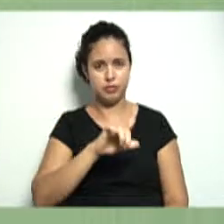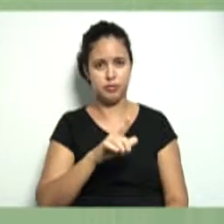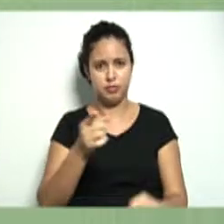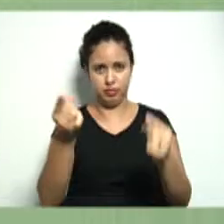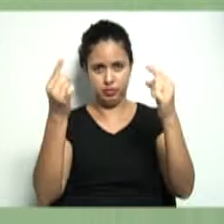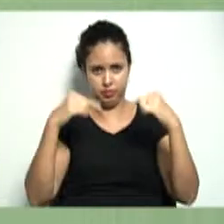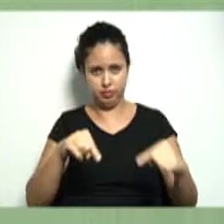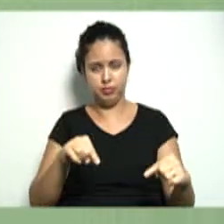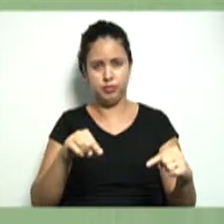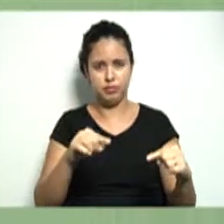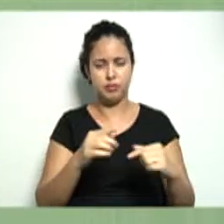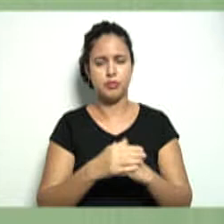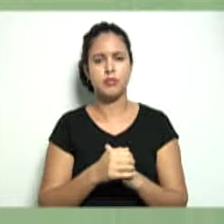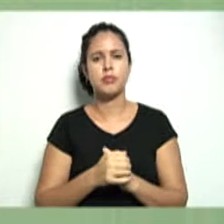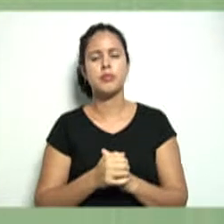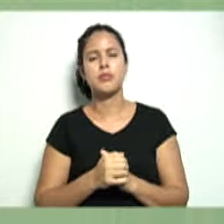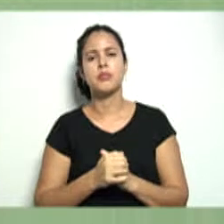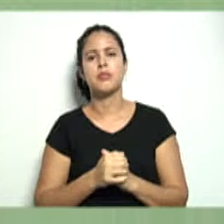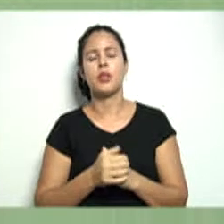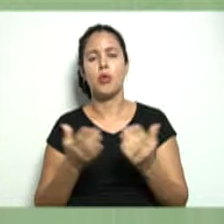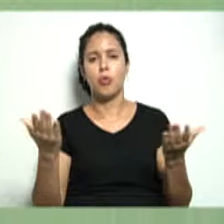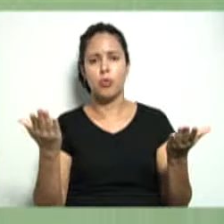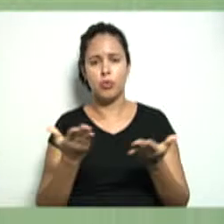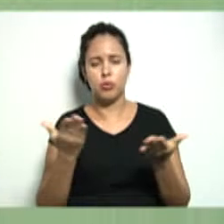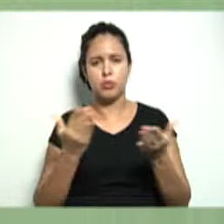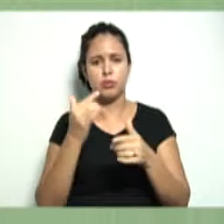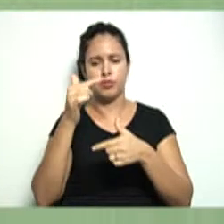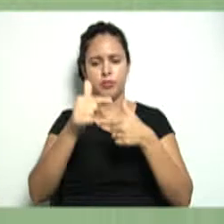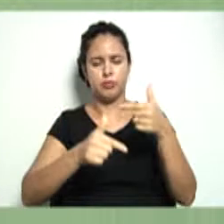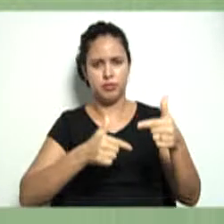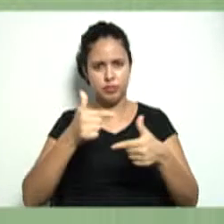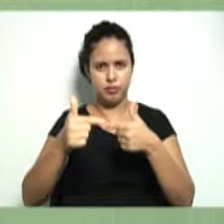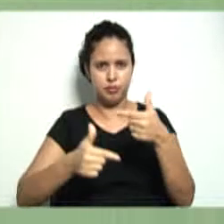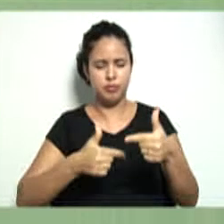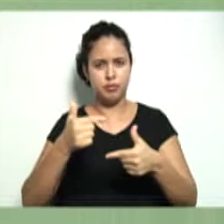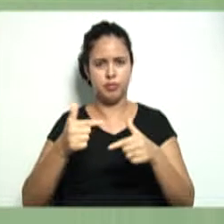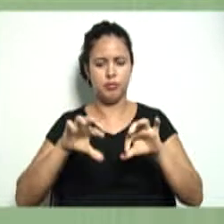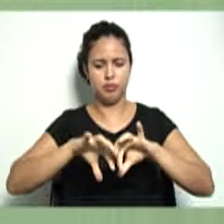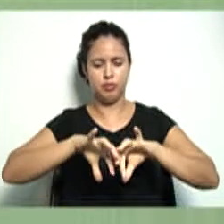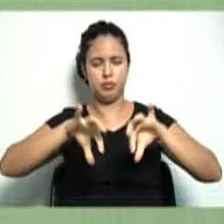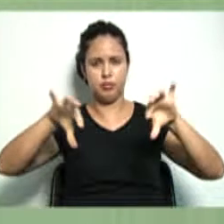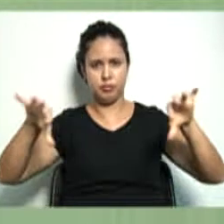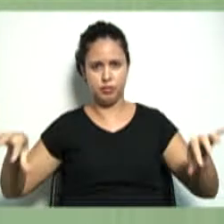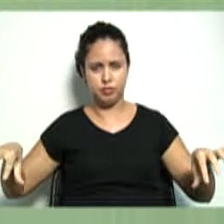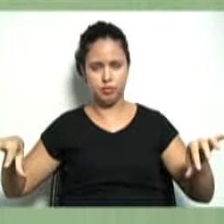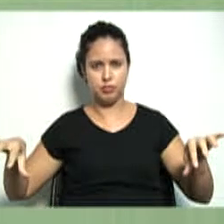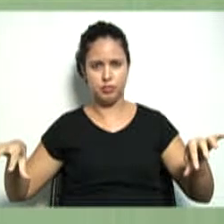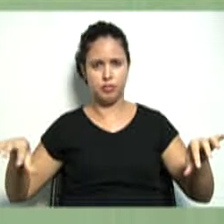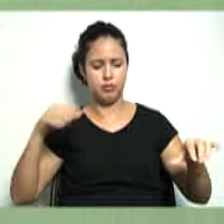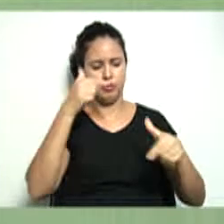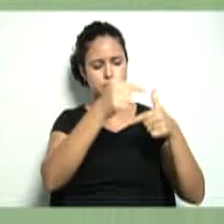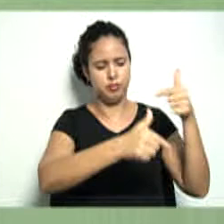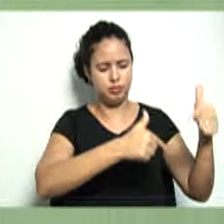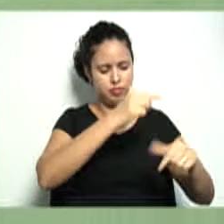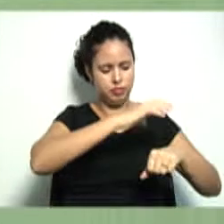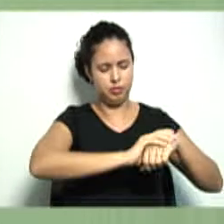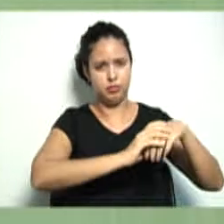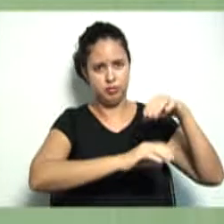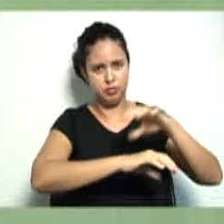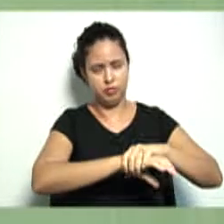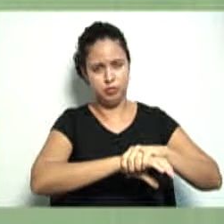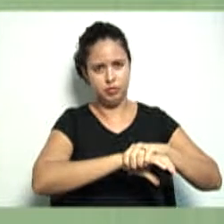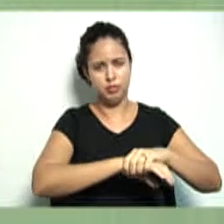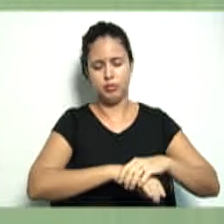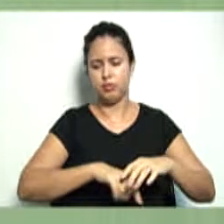para a seguinte. Ainda hoje, o trabalho encontra-se dividido em trabalho manual